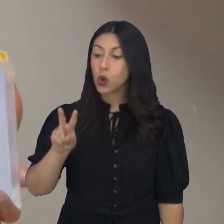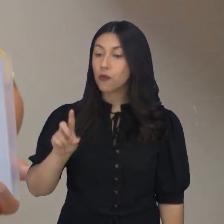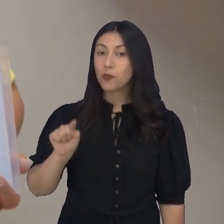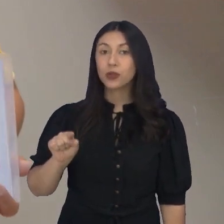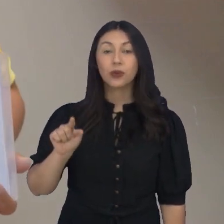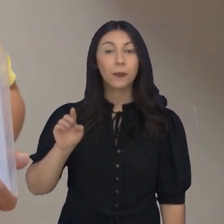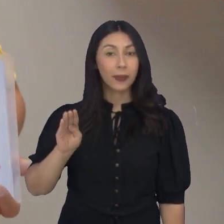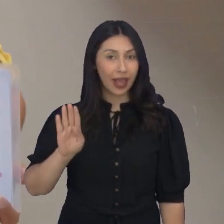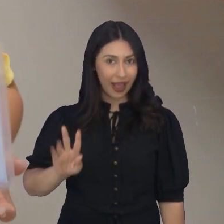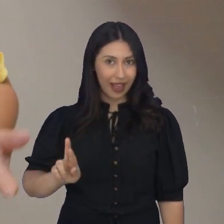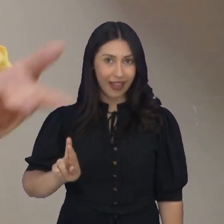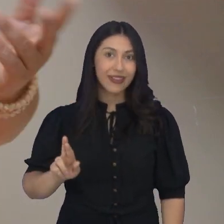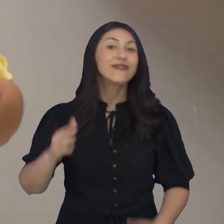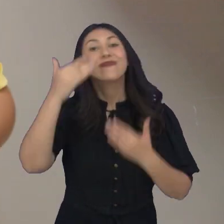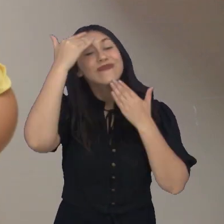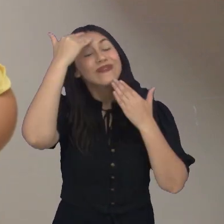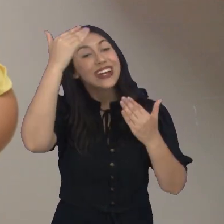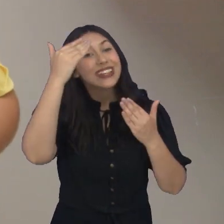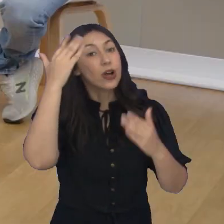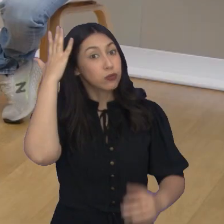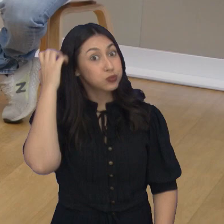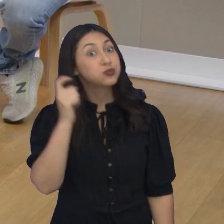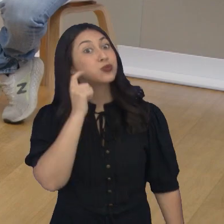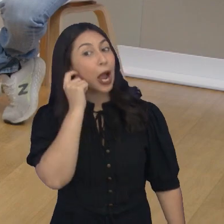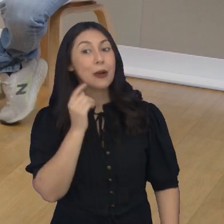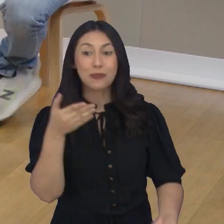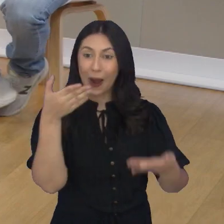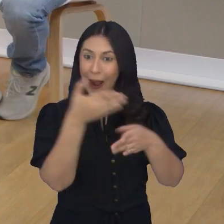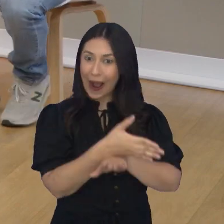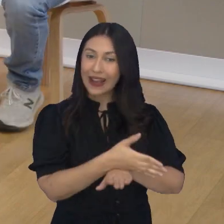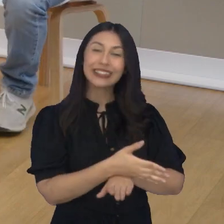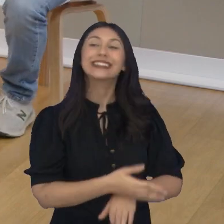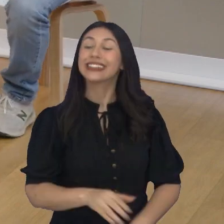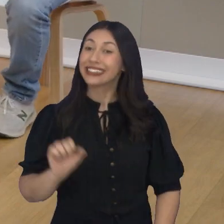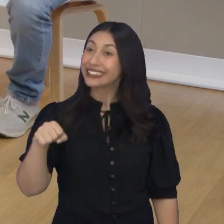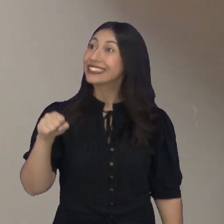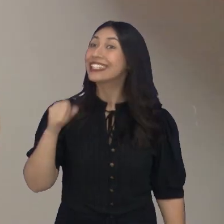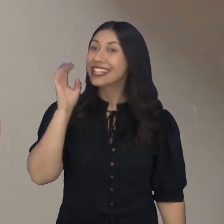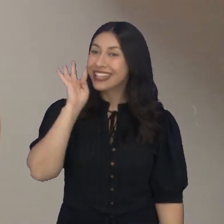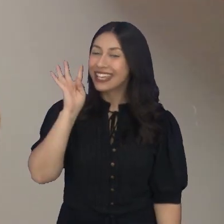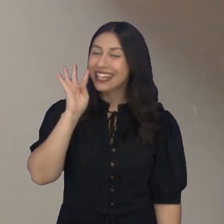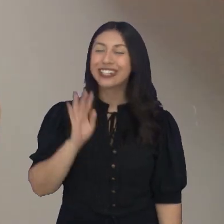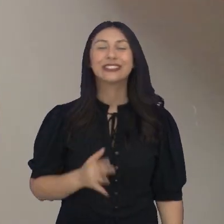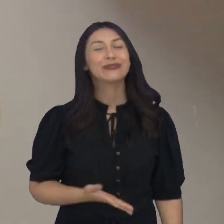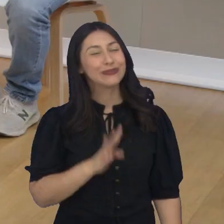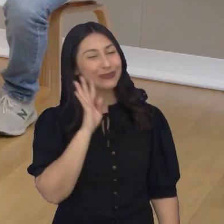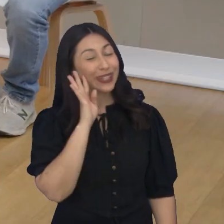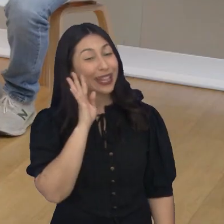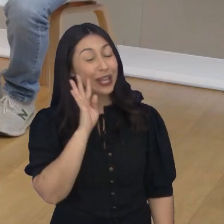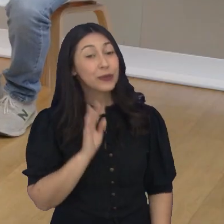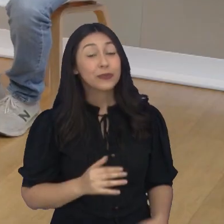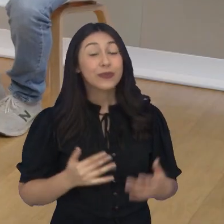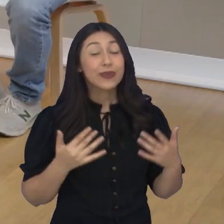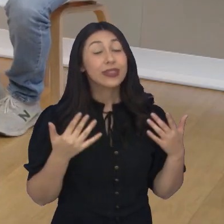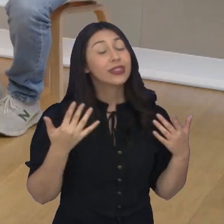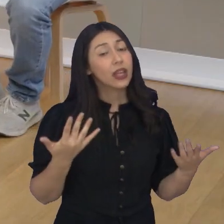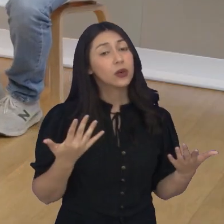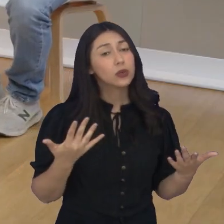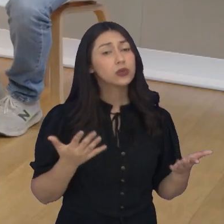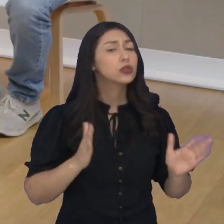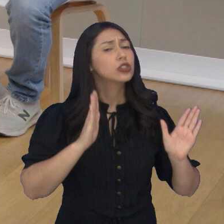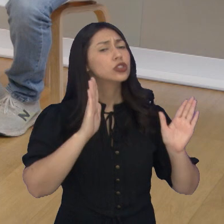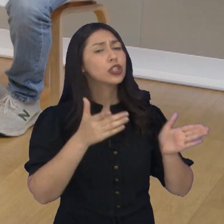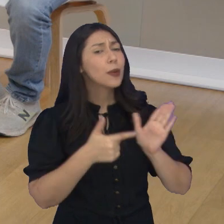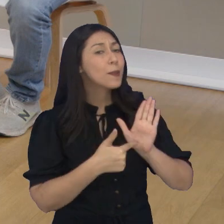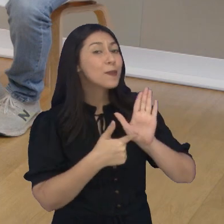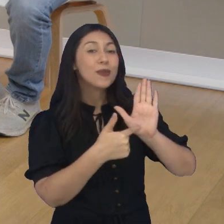sjc.sp.gov.br. Obrigada, Fernanda. Fernanda entrou no clima, né? É, demais, muito bom. Muito bacana. Bom, Osmar, a gente já antecipou, né?